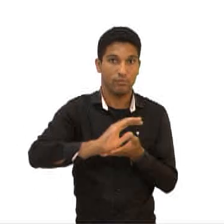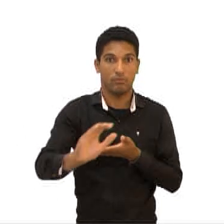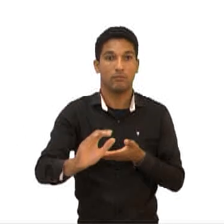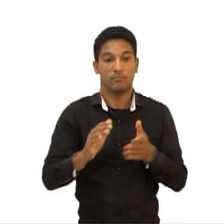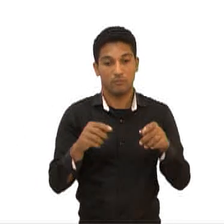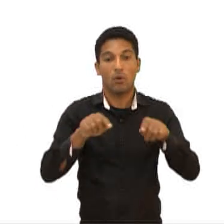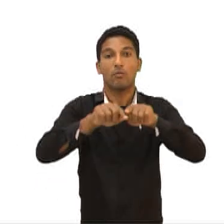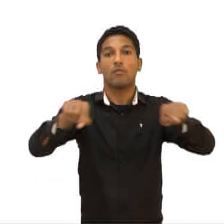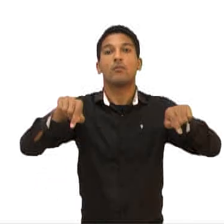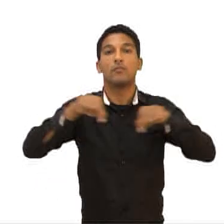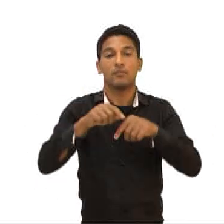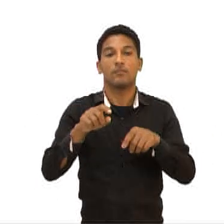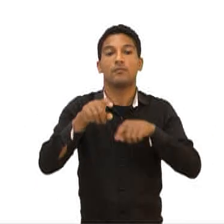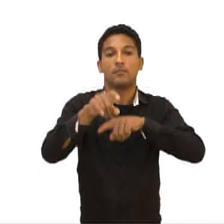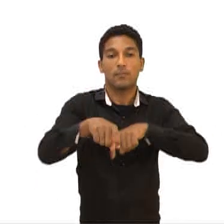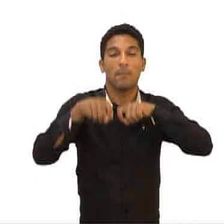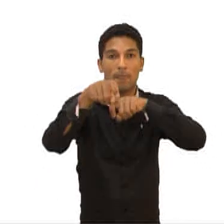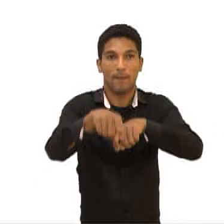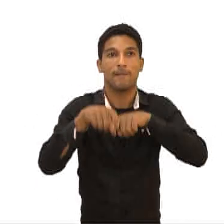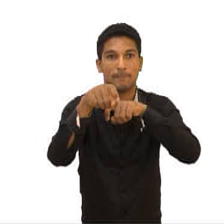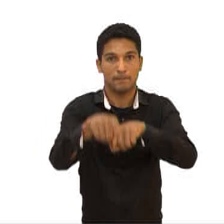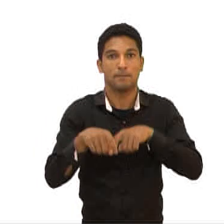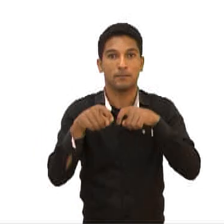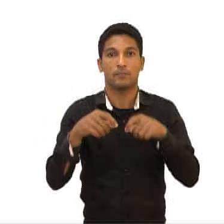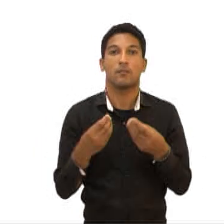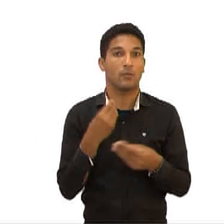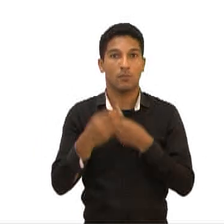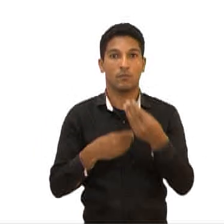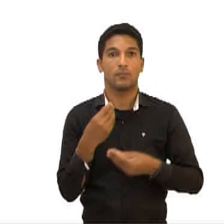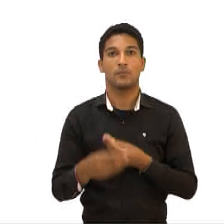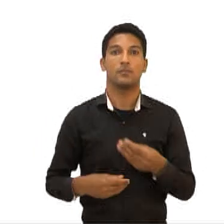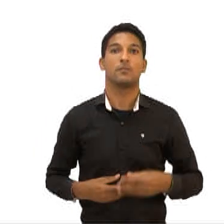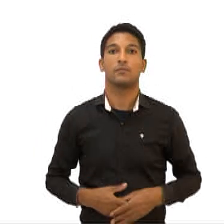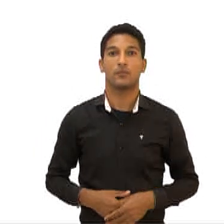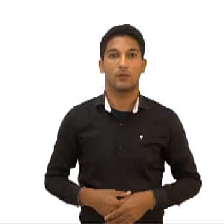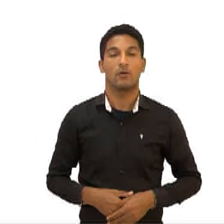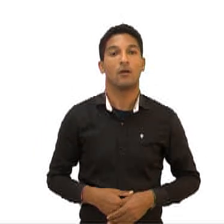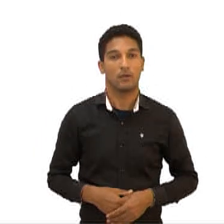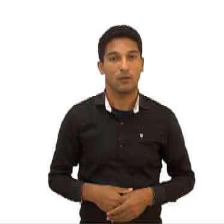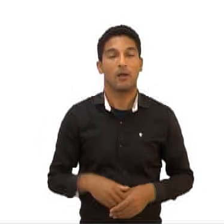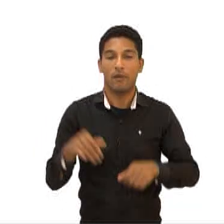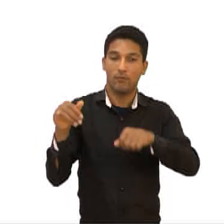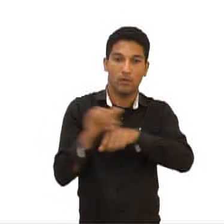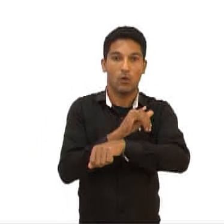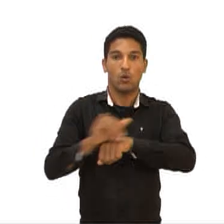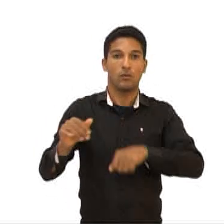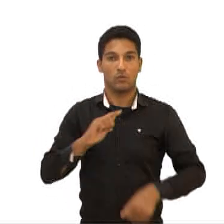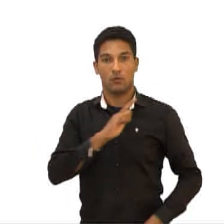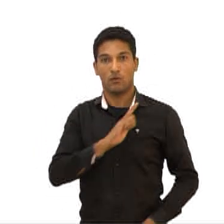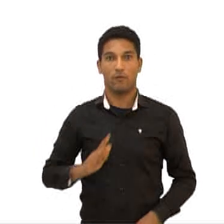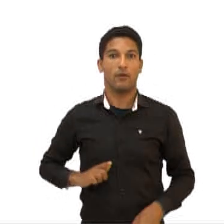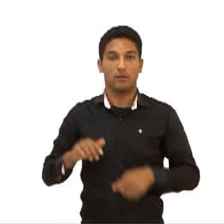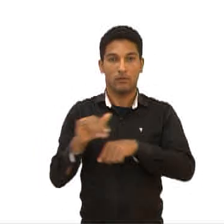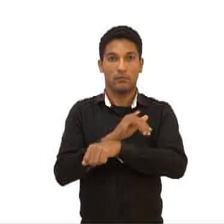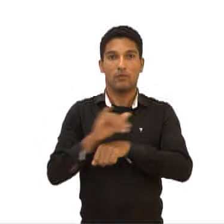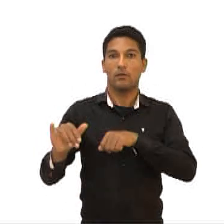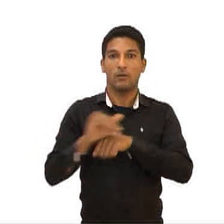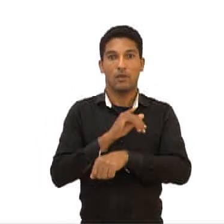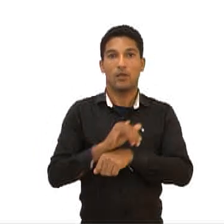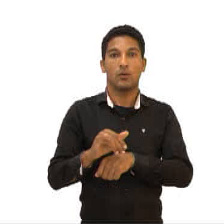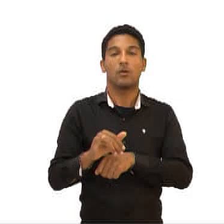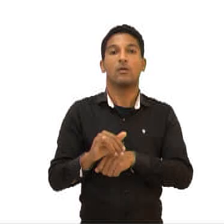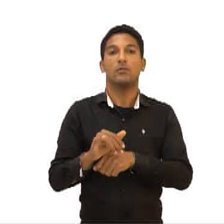que ocorreu no mundo inteiro, onde foi passado a desenvolver tecnologia para atuar na agricultura, o respeito